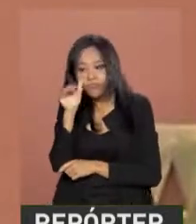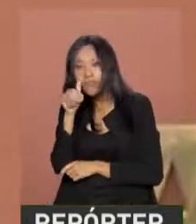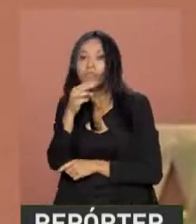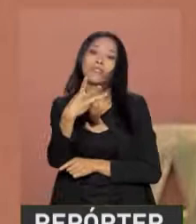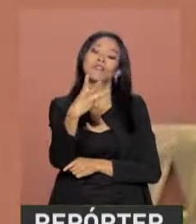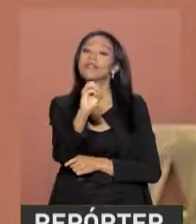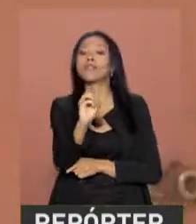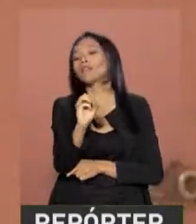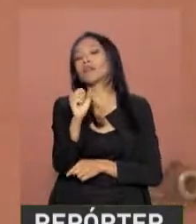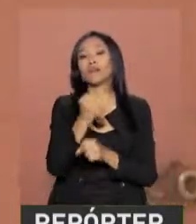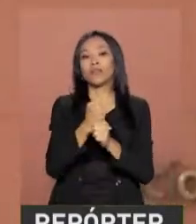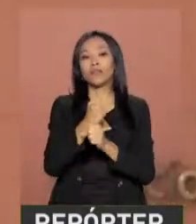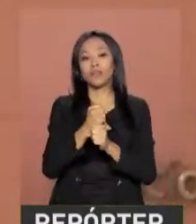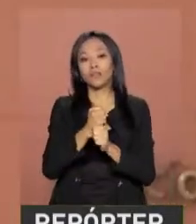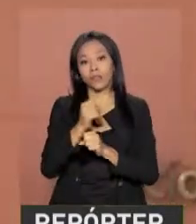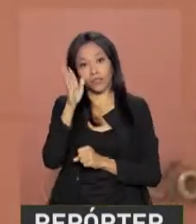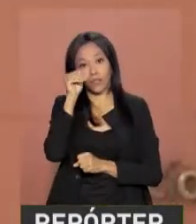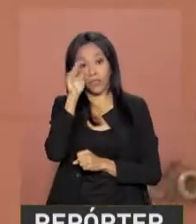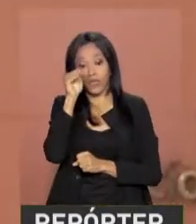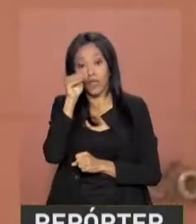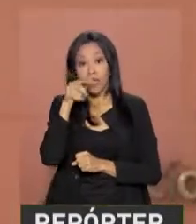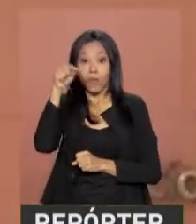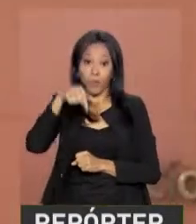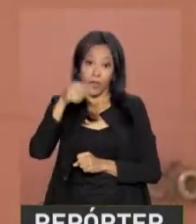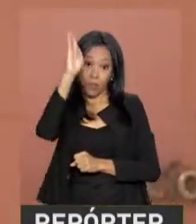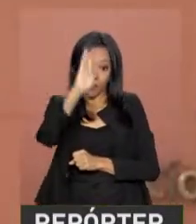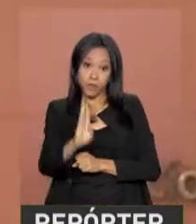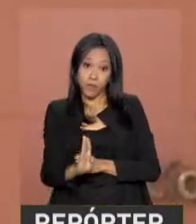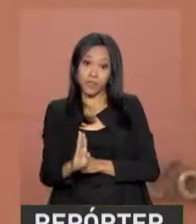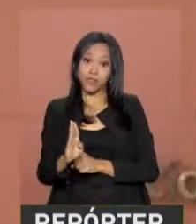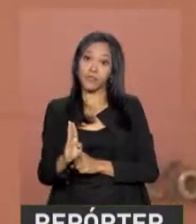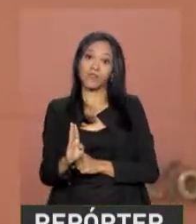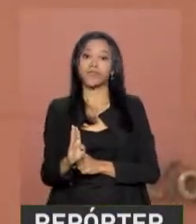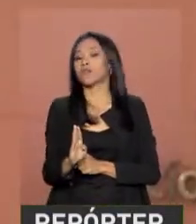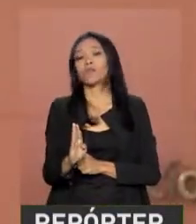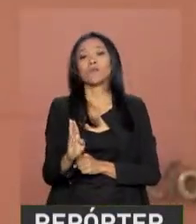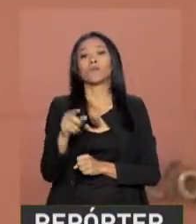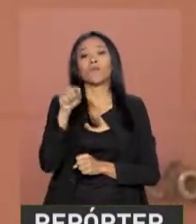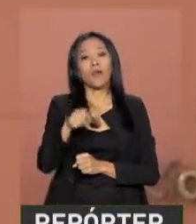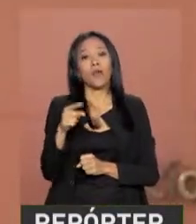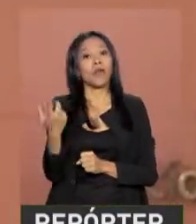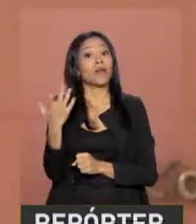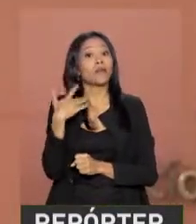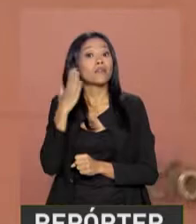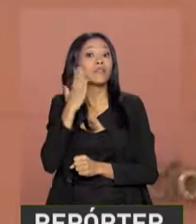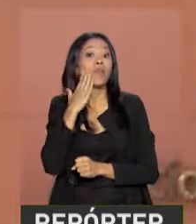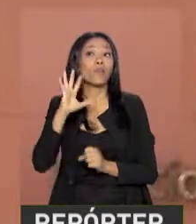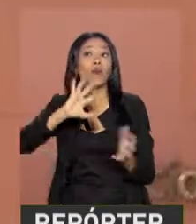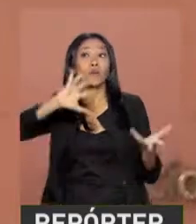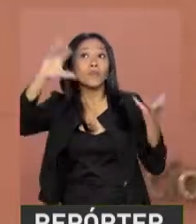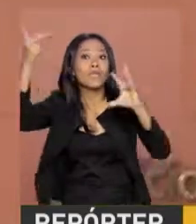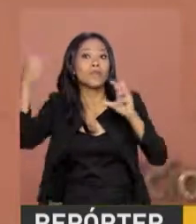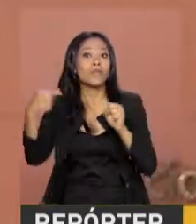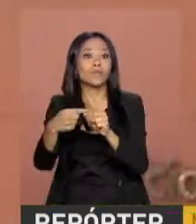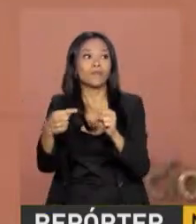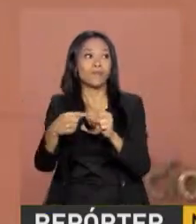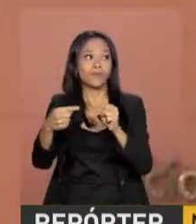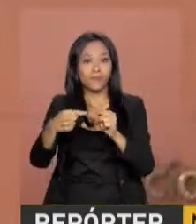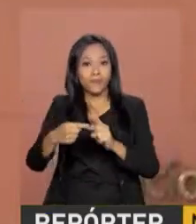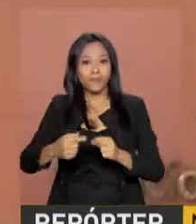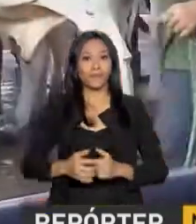acompanha essa exposição ele conta que o brasil é a potência por causa dos pastos e do clima de velejo